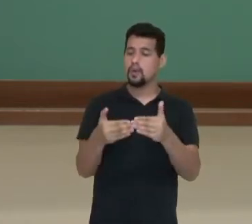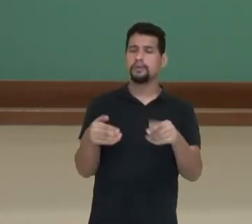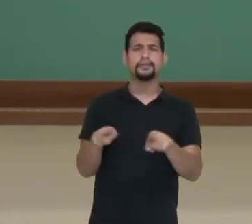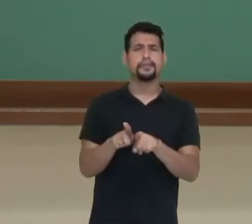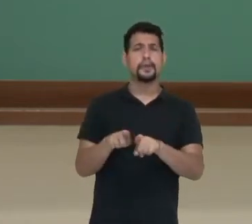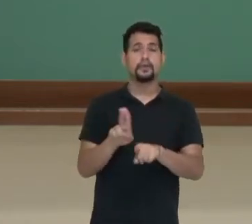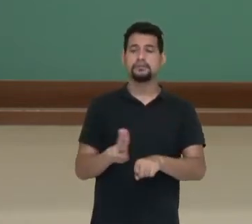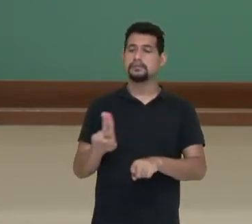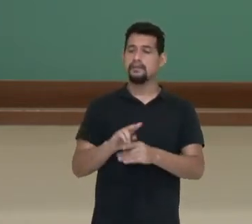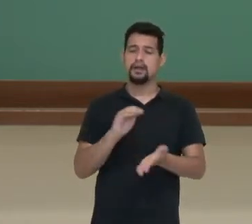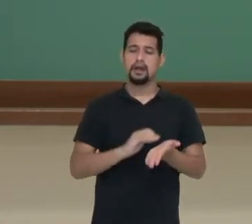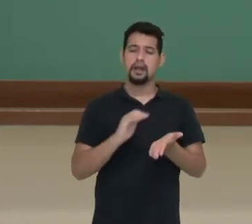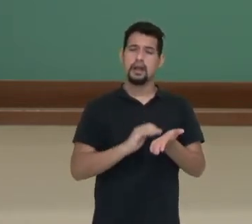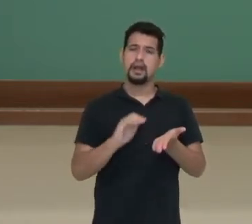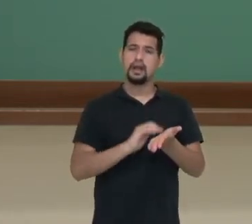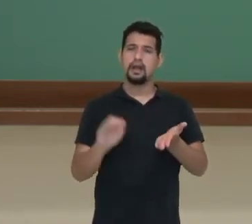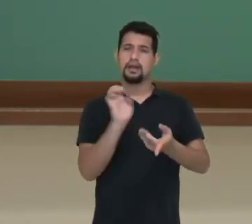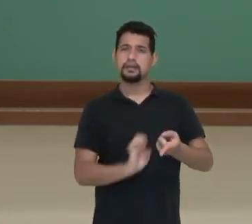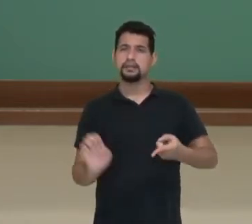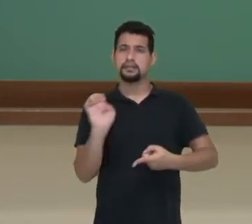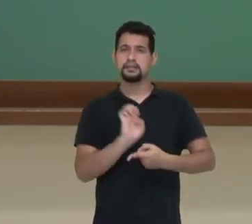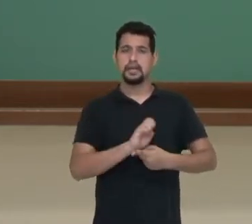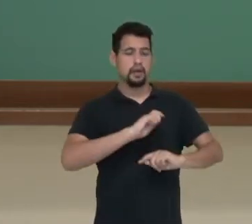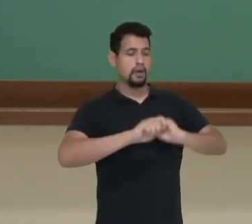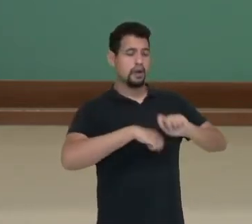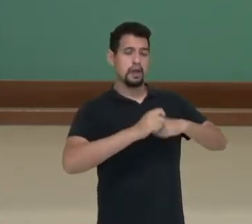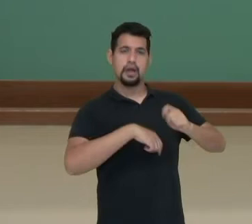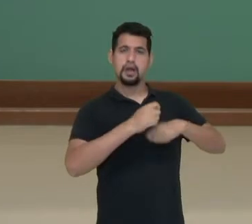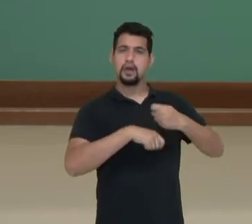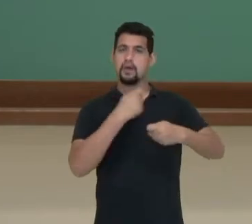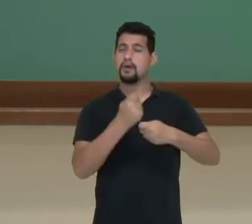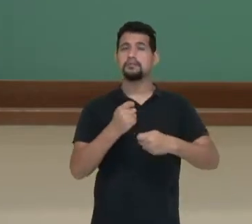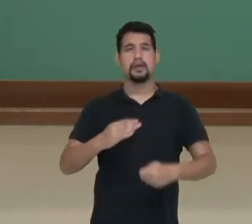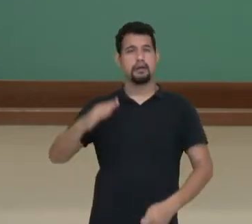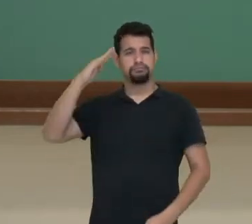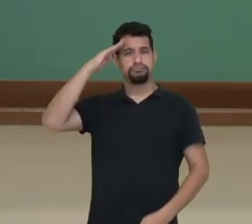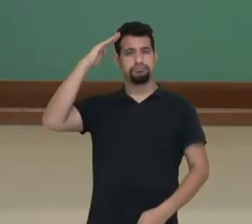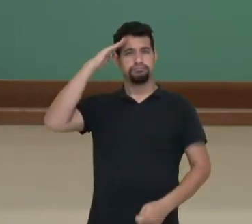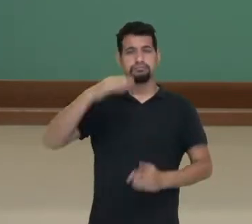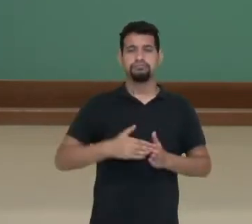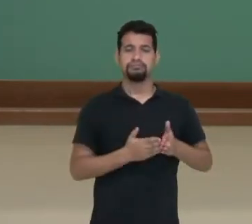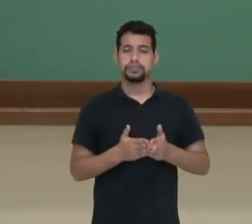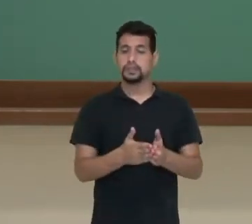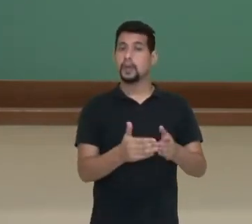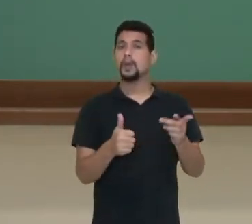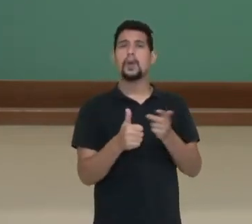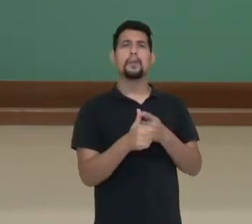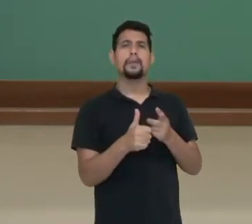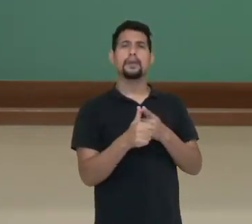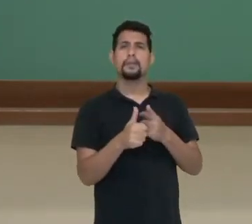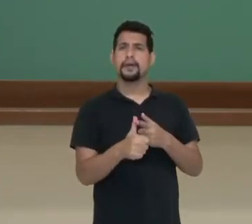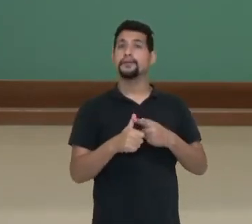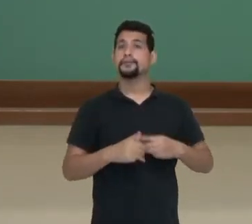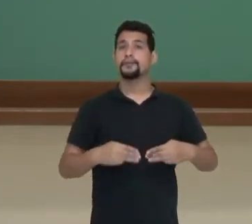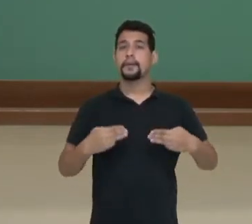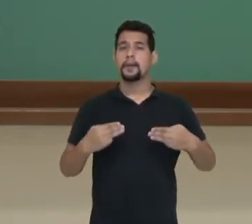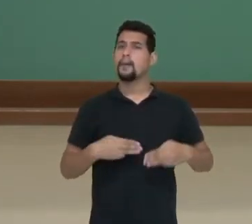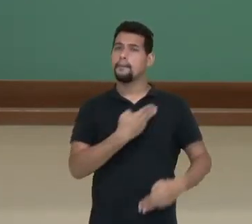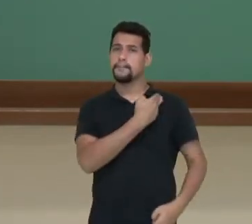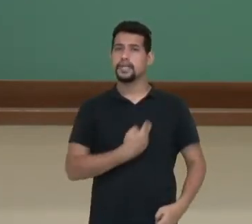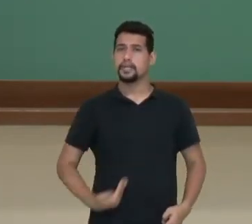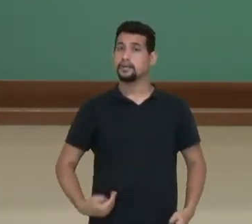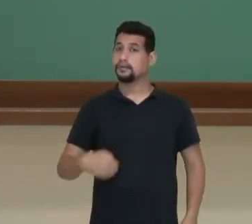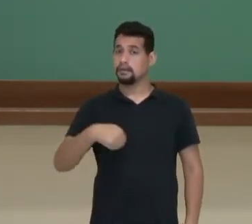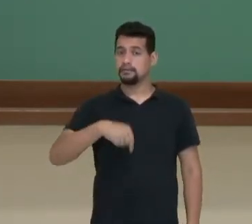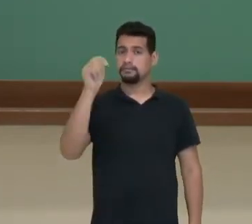da Secretaria de Estado dos Negócios da Marinha, o primeiro ministro da Marinha em solo